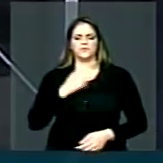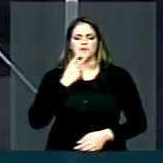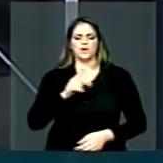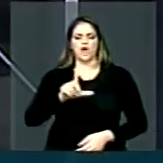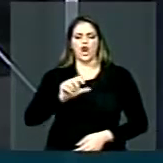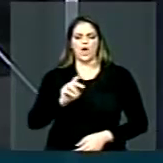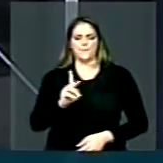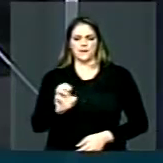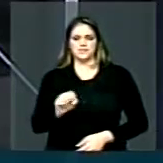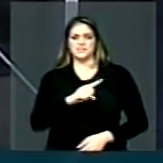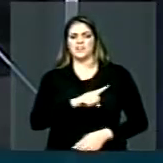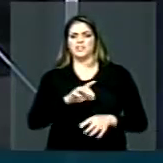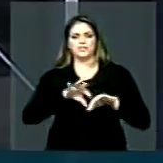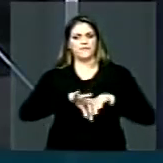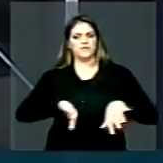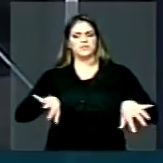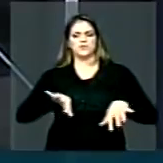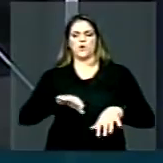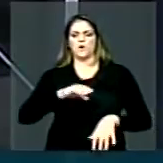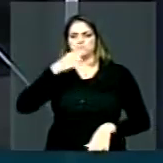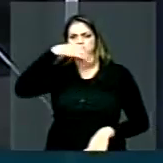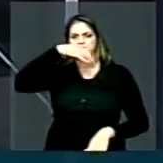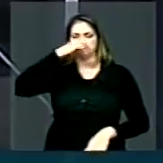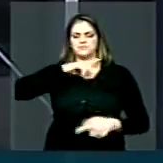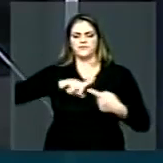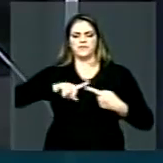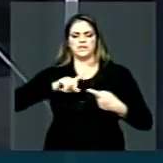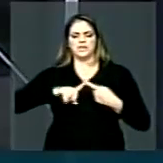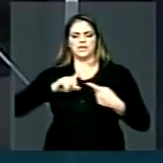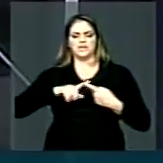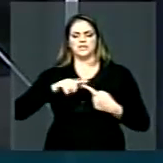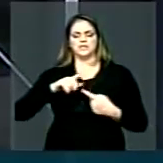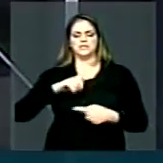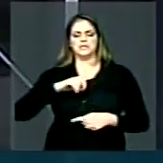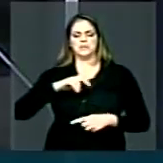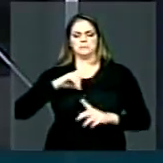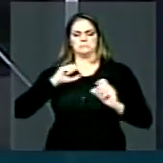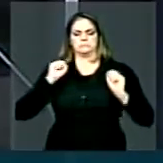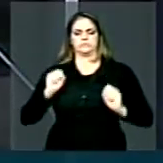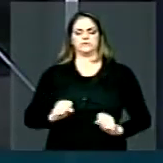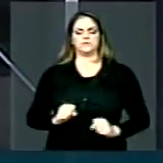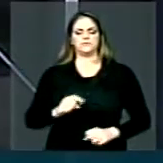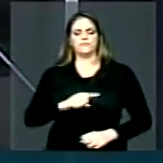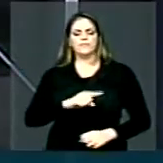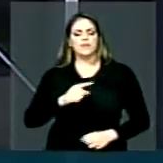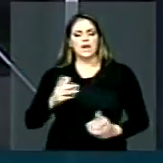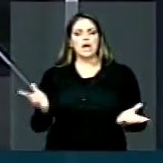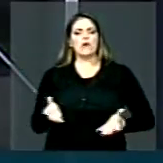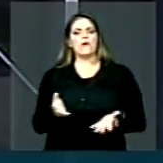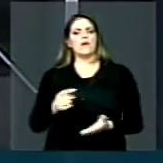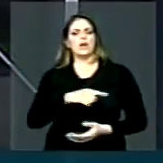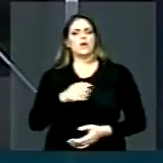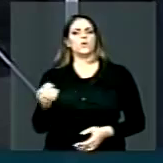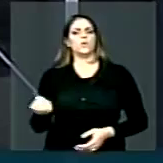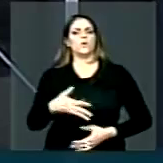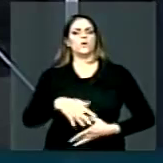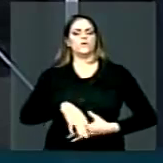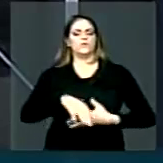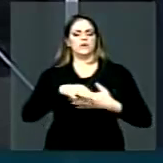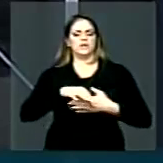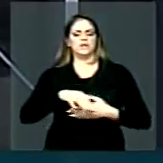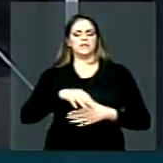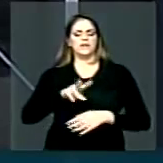figura divisora da oposição, arrogante, vingativo e sedento de poder. Esse está sendo ungido como o novo líder